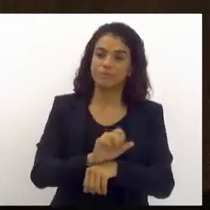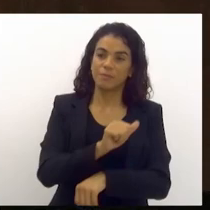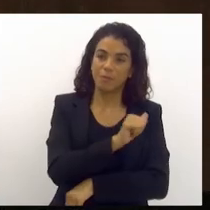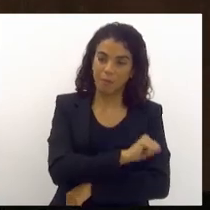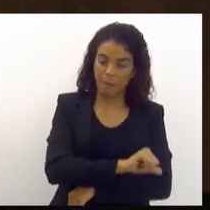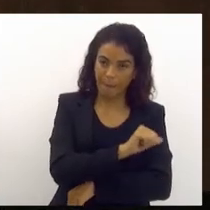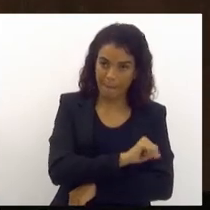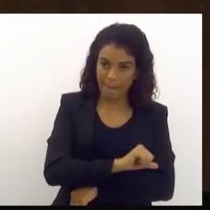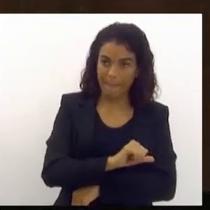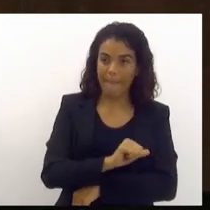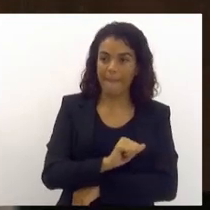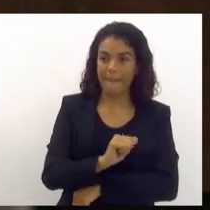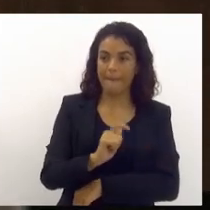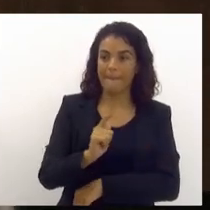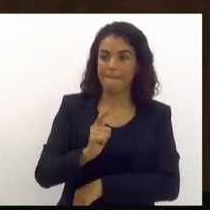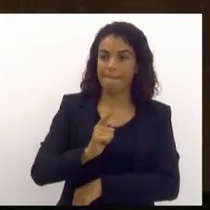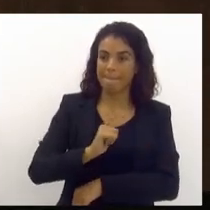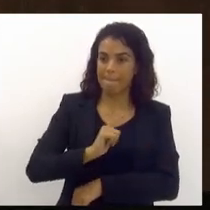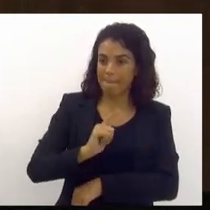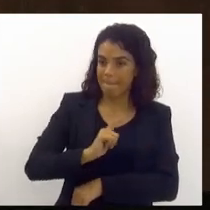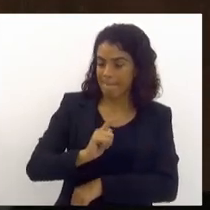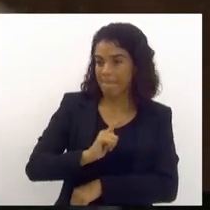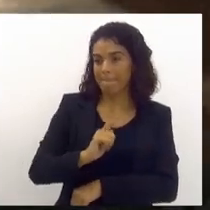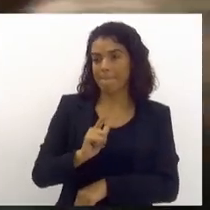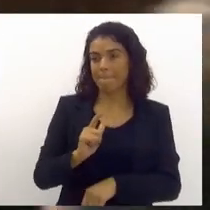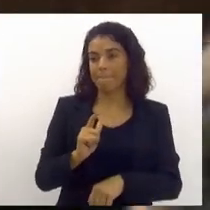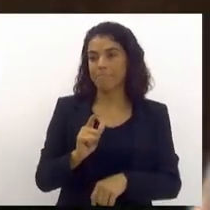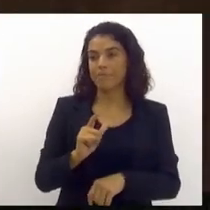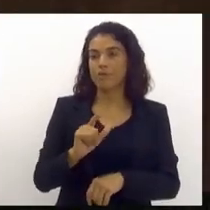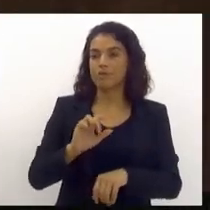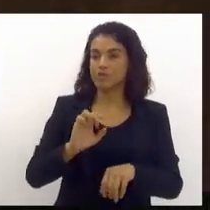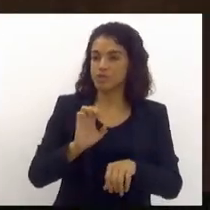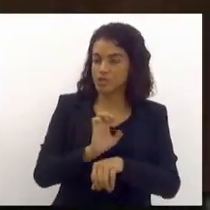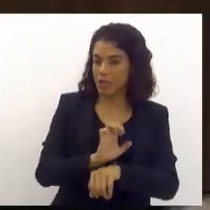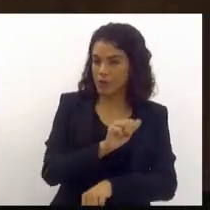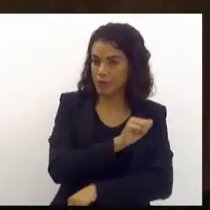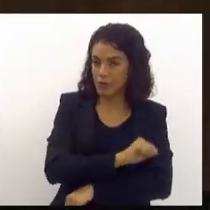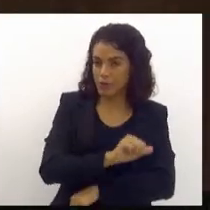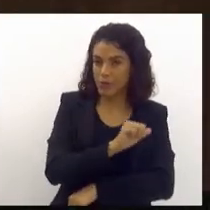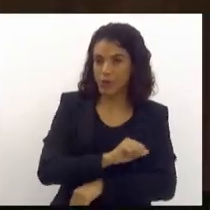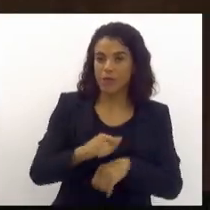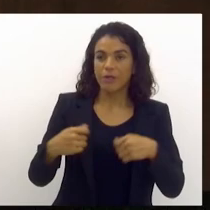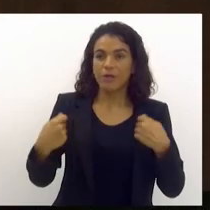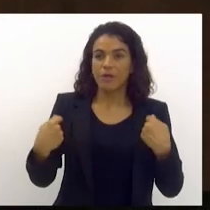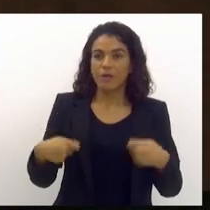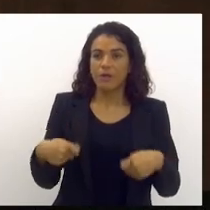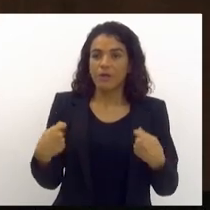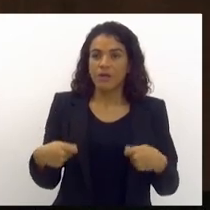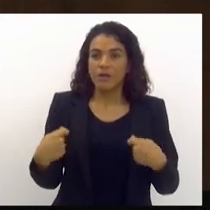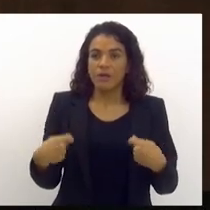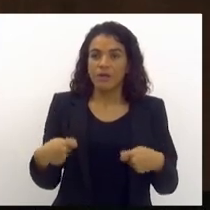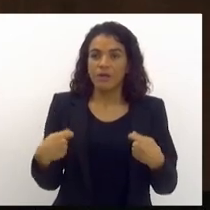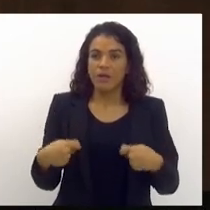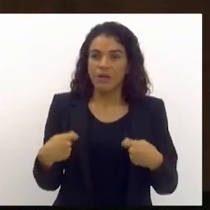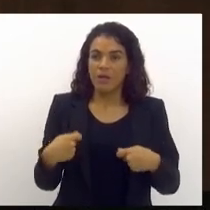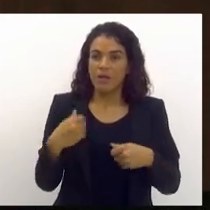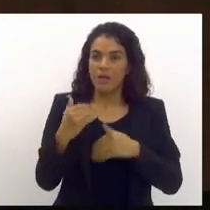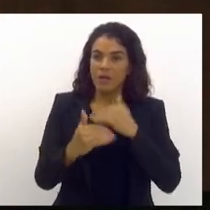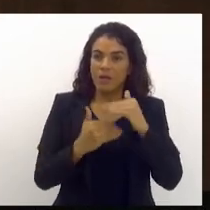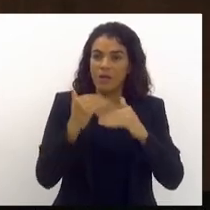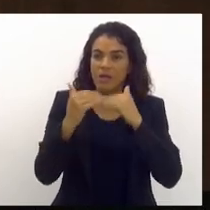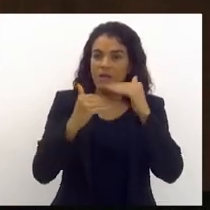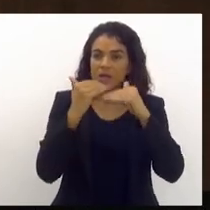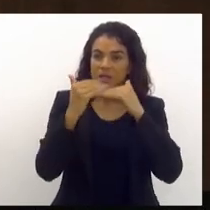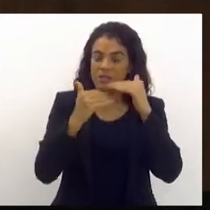E chegamos à conclusão que o estado do Rio de Janeiro precisa construir